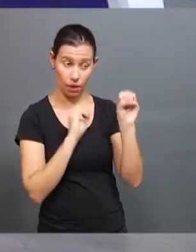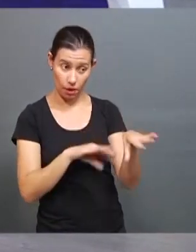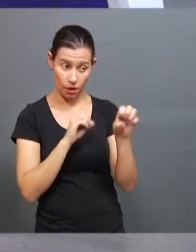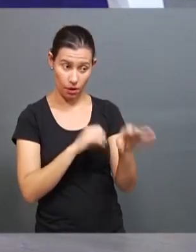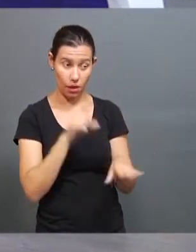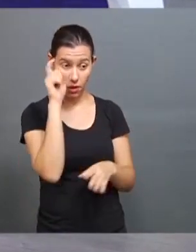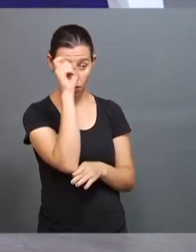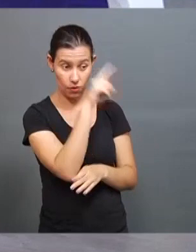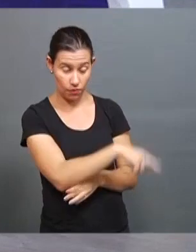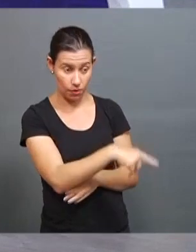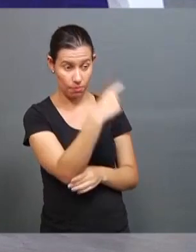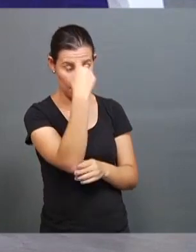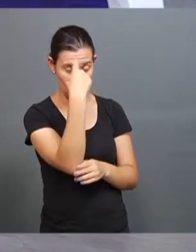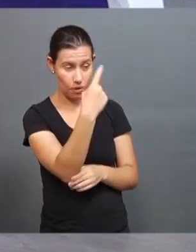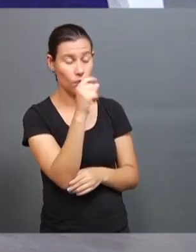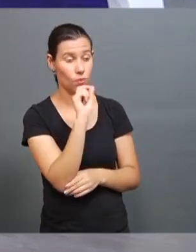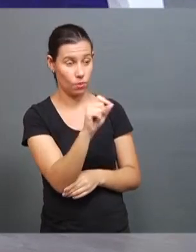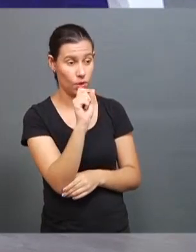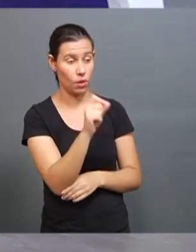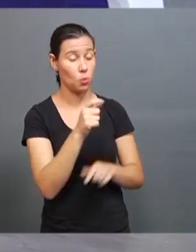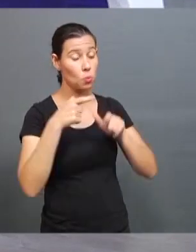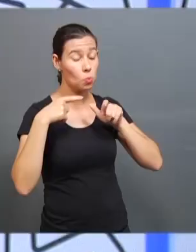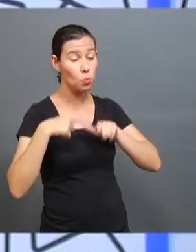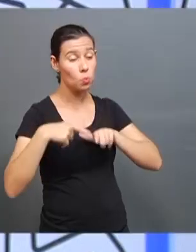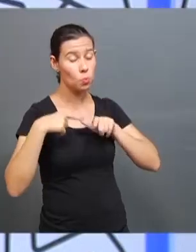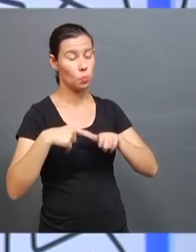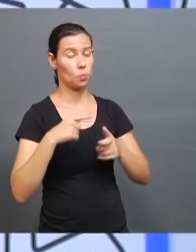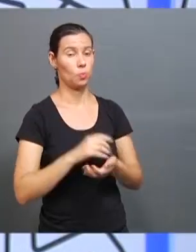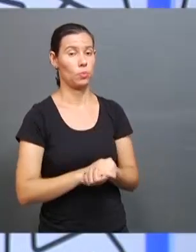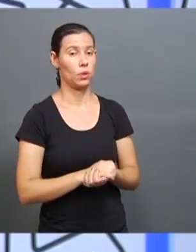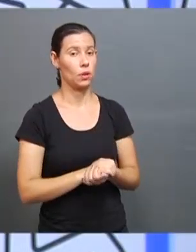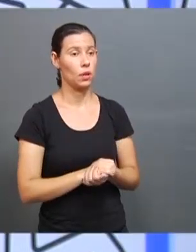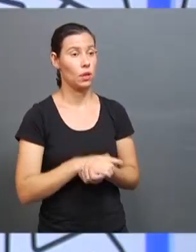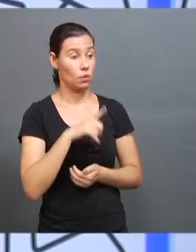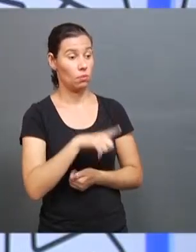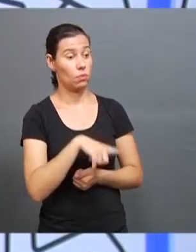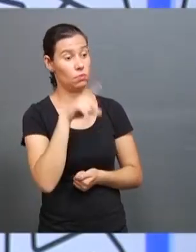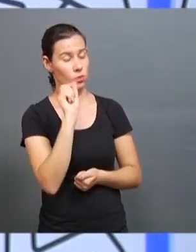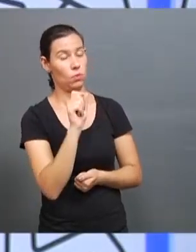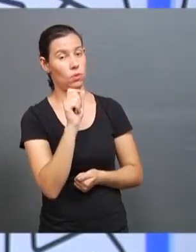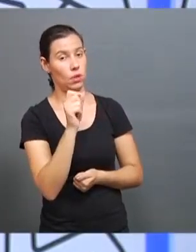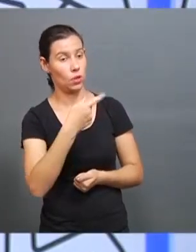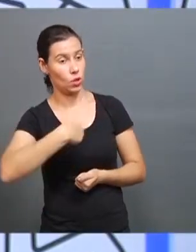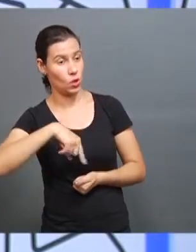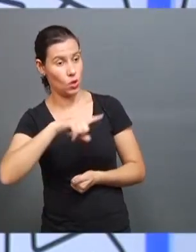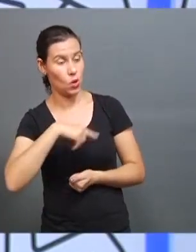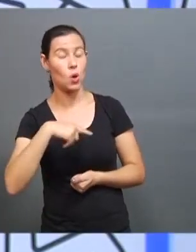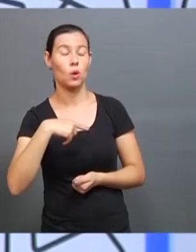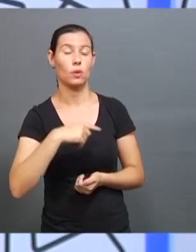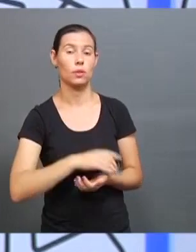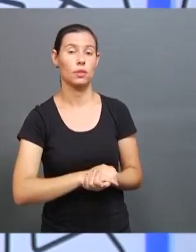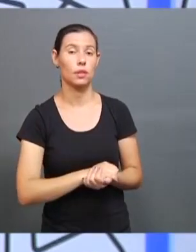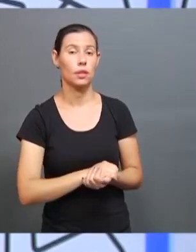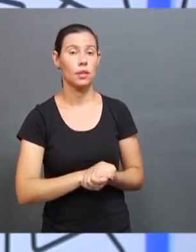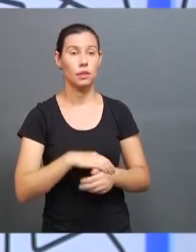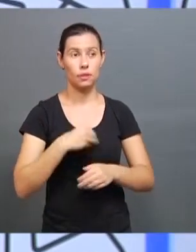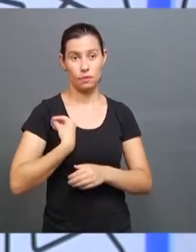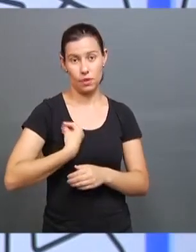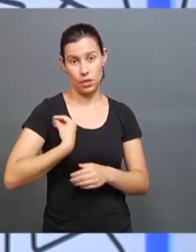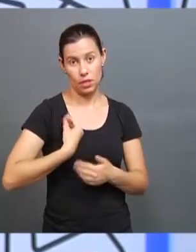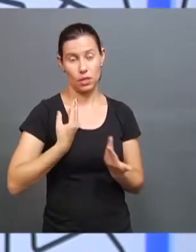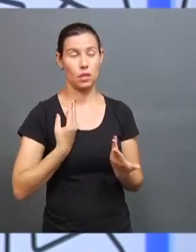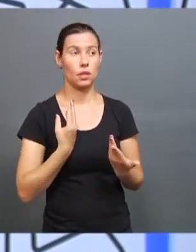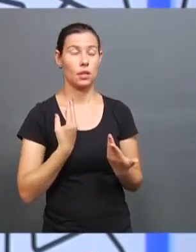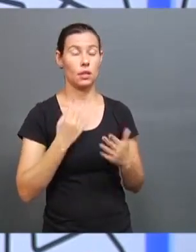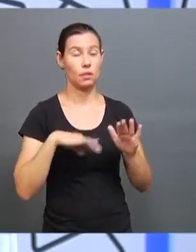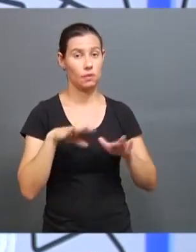educar assumindo o lugar, porque é uma escolha que a gente faz em algum momento da vida, seja ela